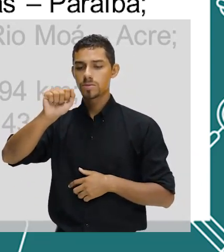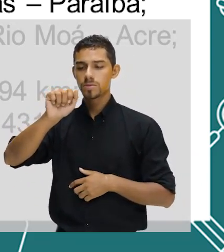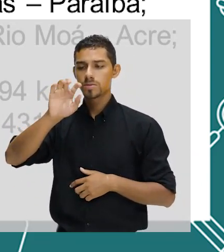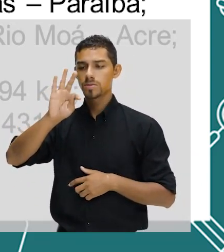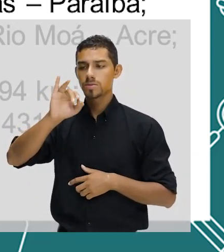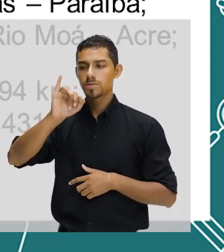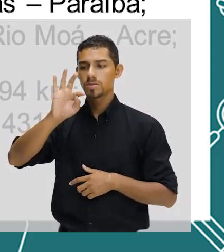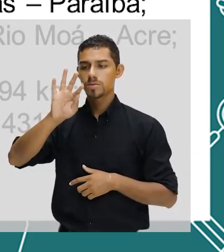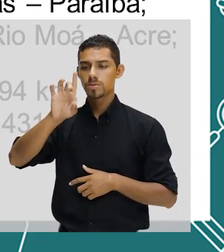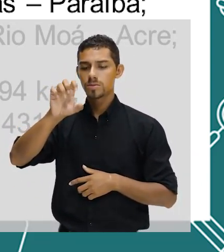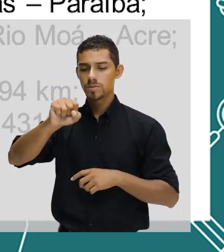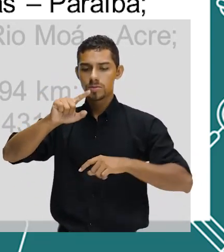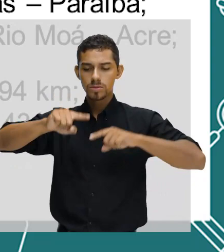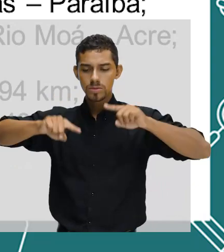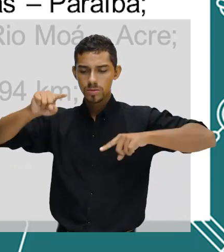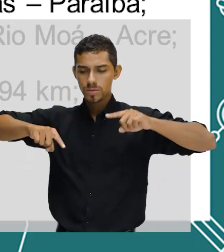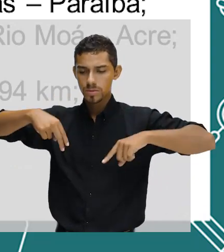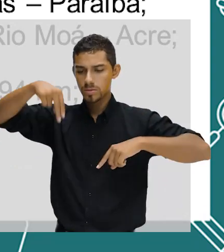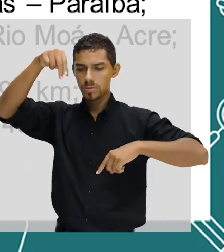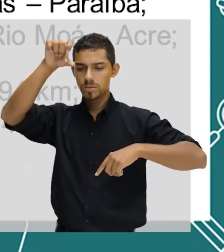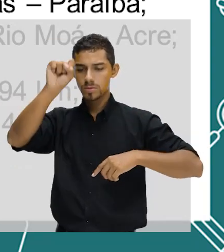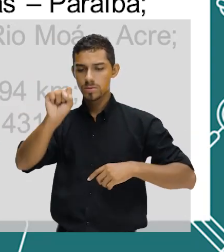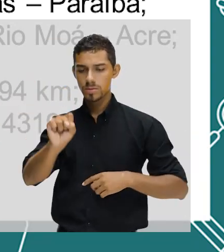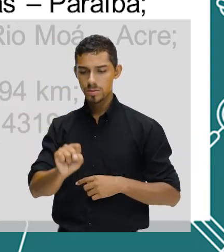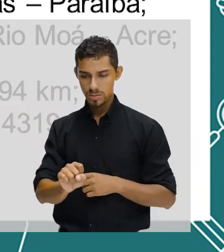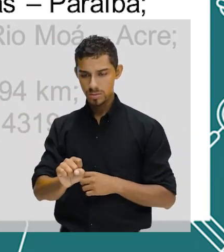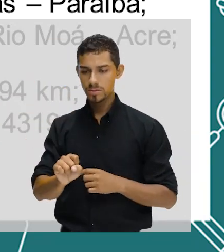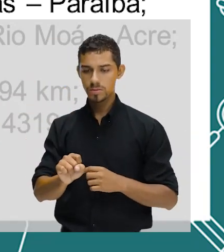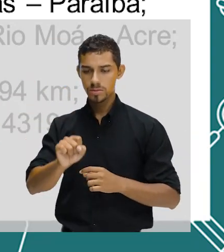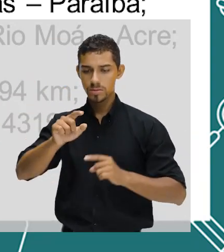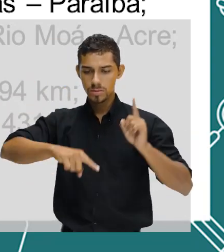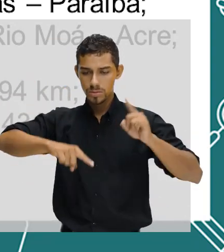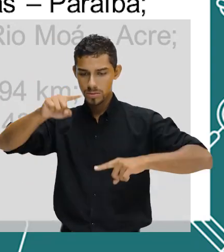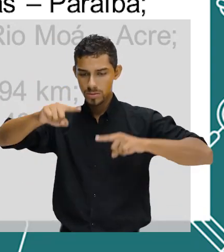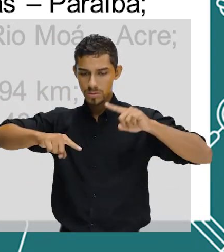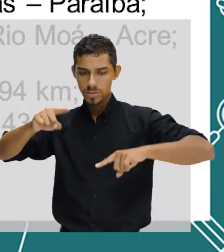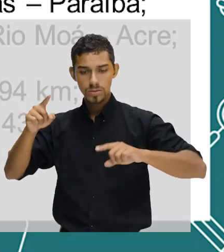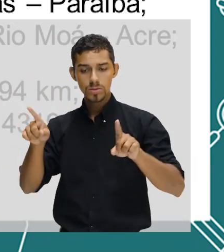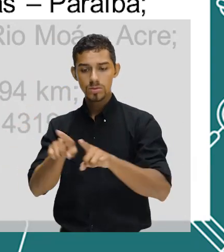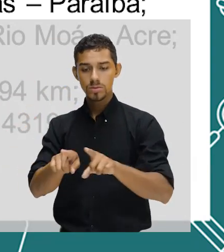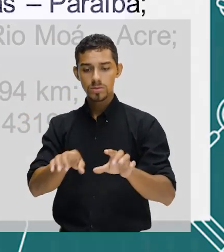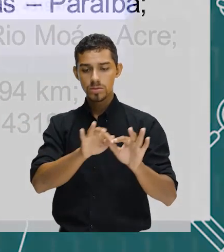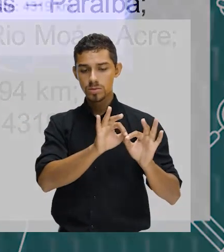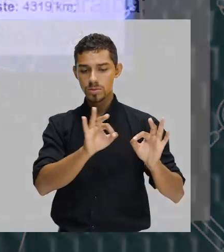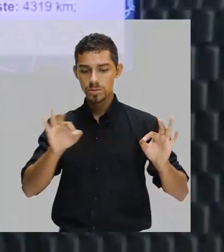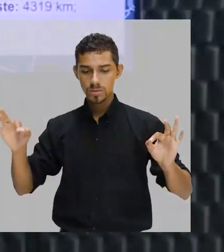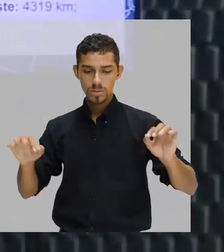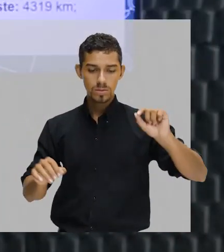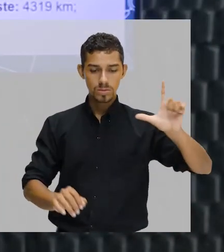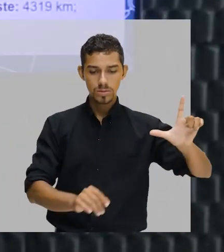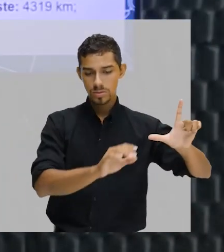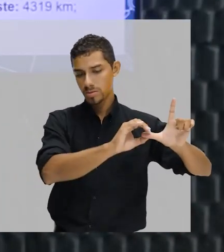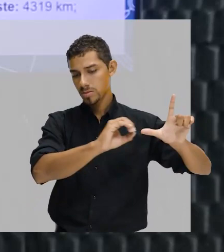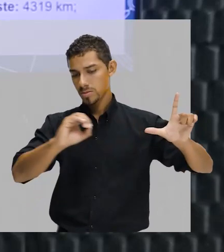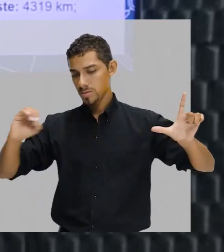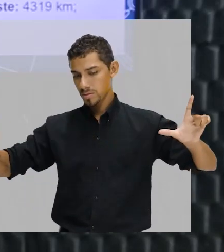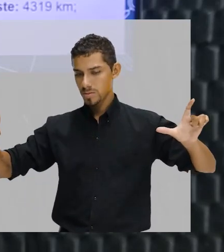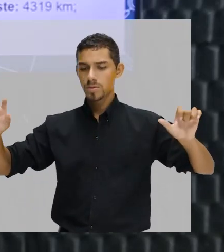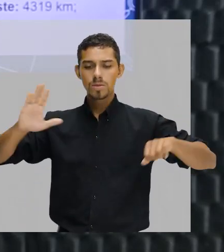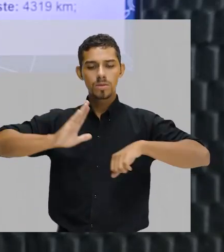Marcos? Variação entre o norte e o sul, tá certo? E longitude, de leste a oeste, o Brasil ele tem